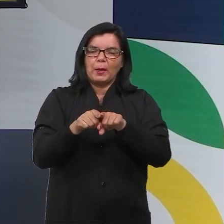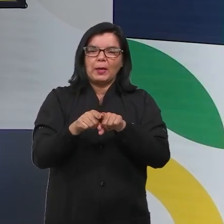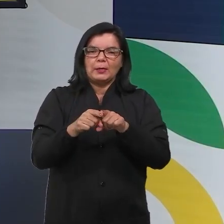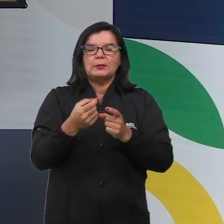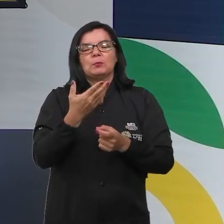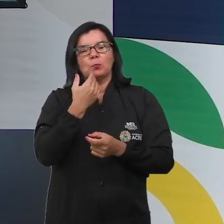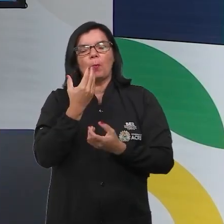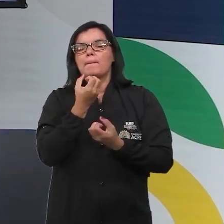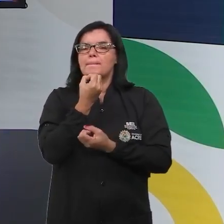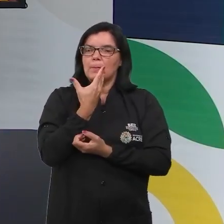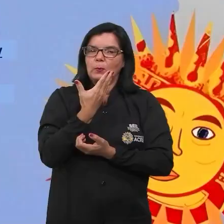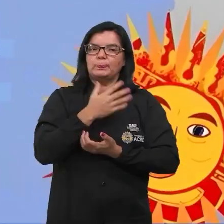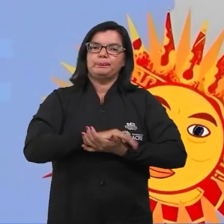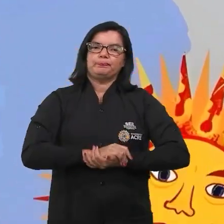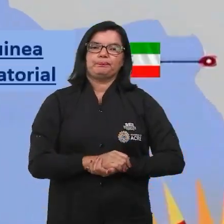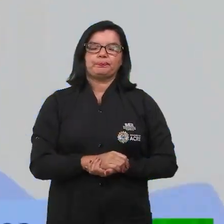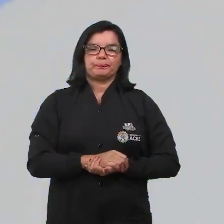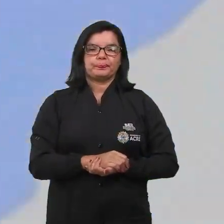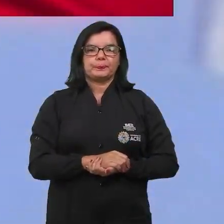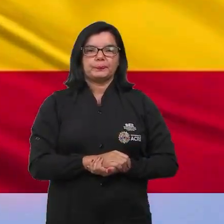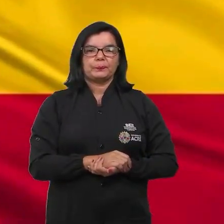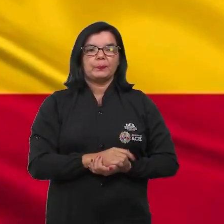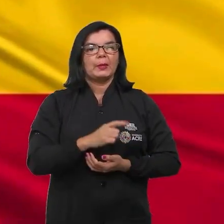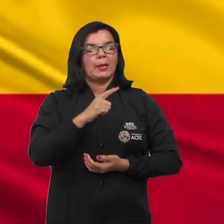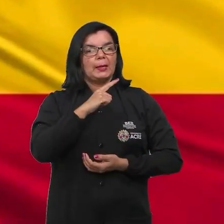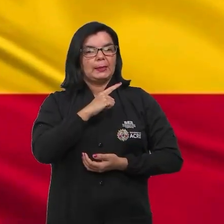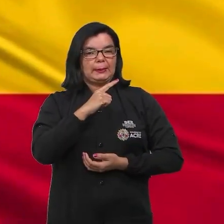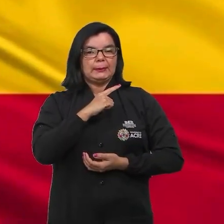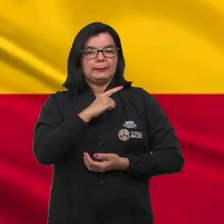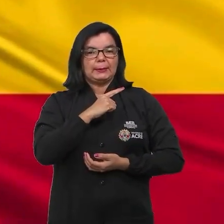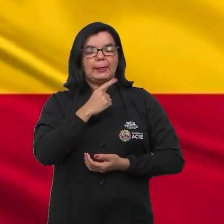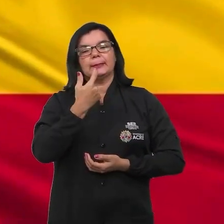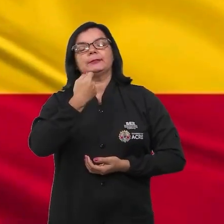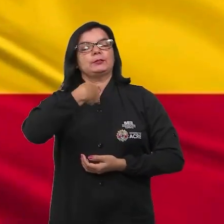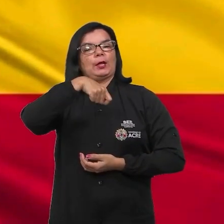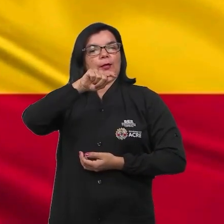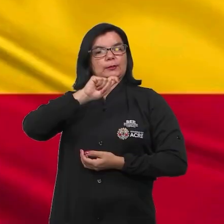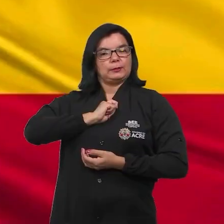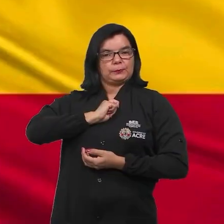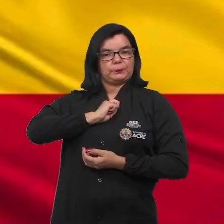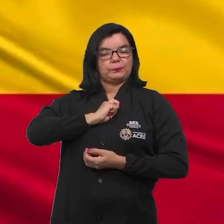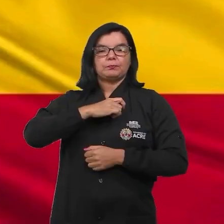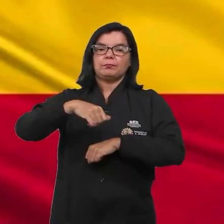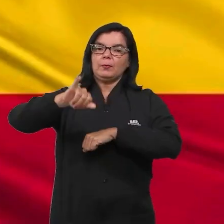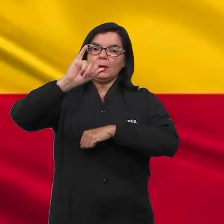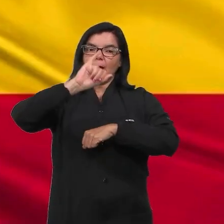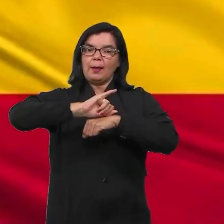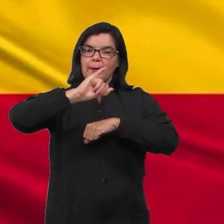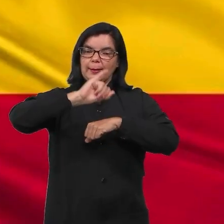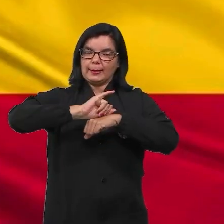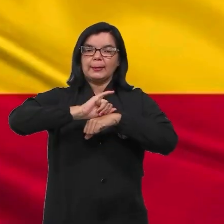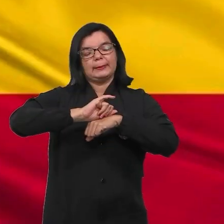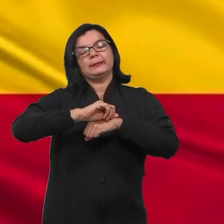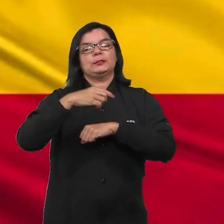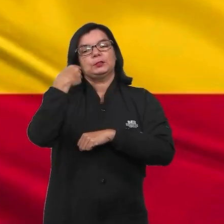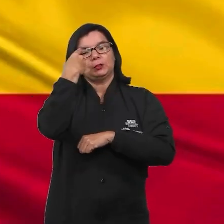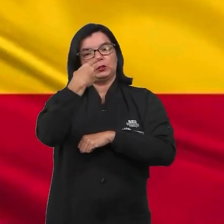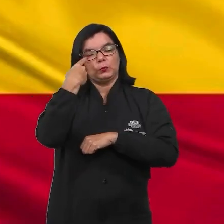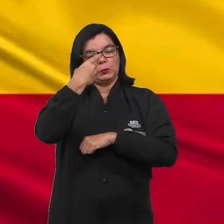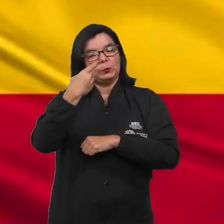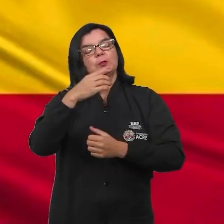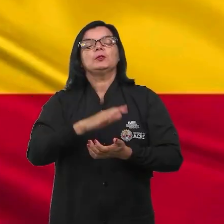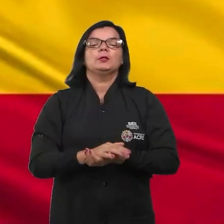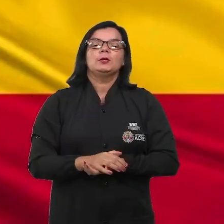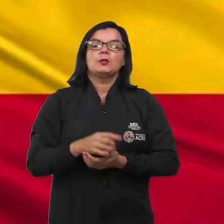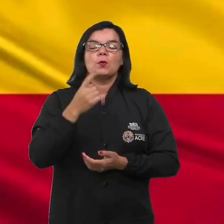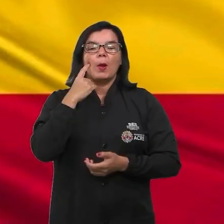de tempero. Aí temos também a Espanha, que é a capital do espanhol, né? Aquele país que por muito tempo aí